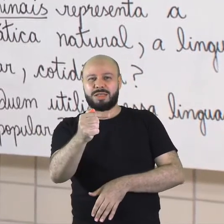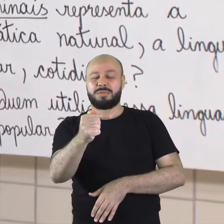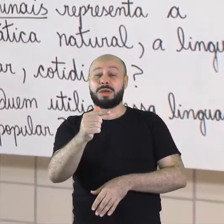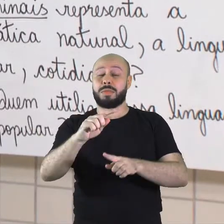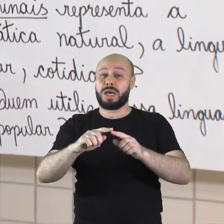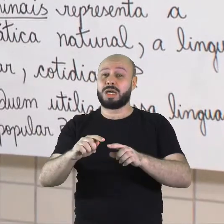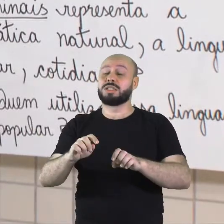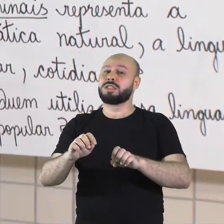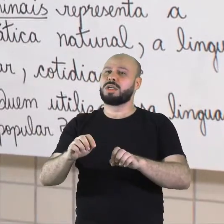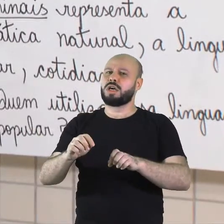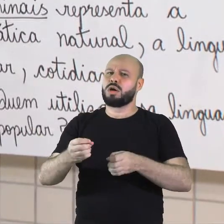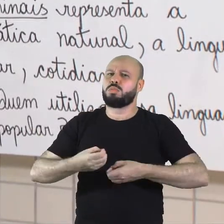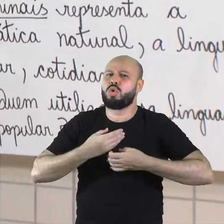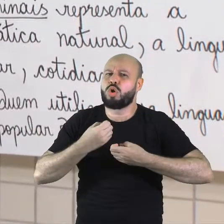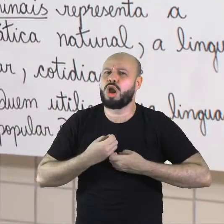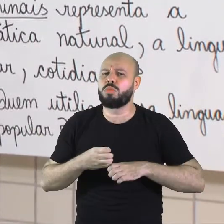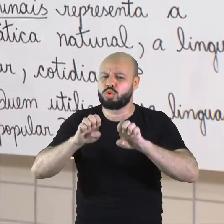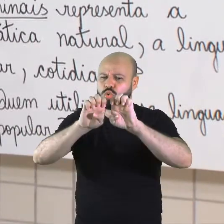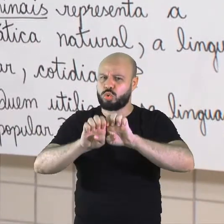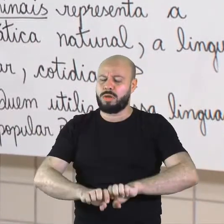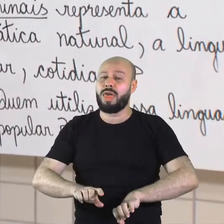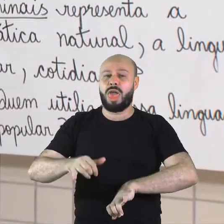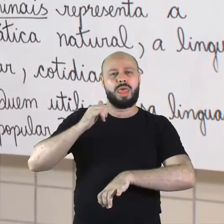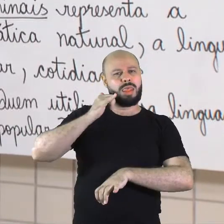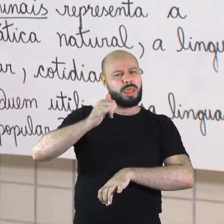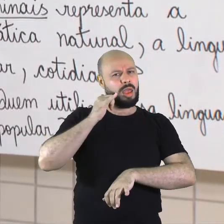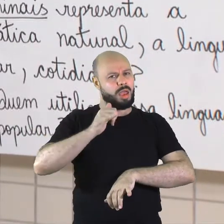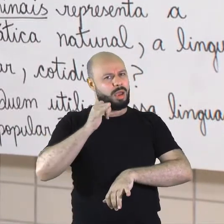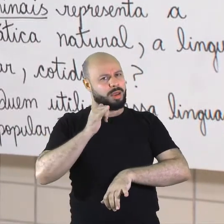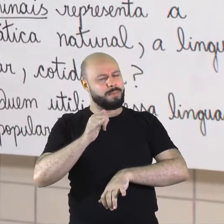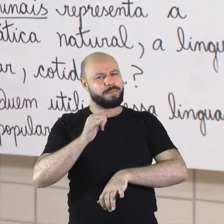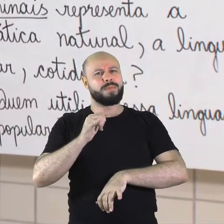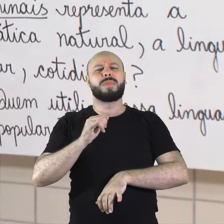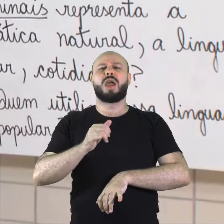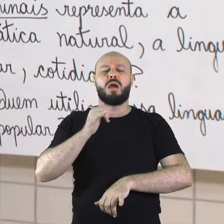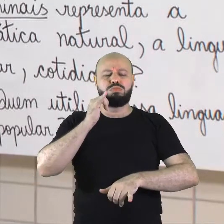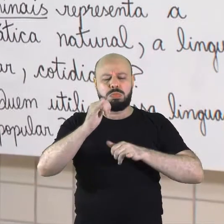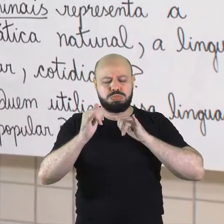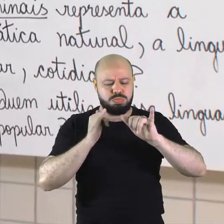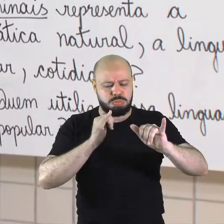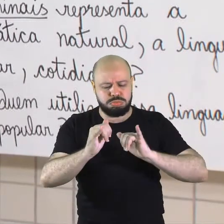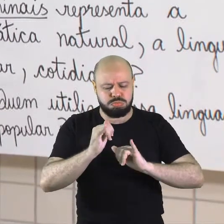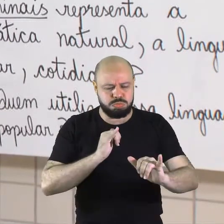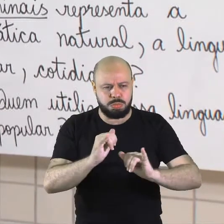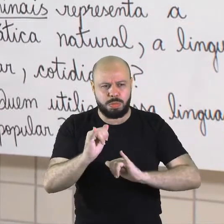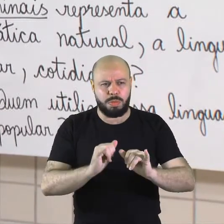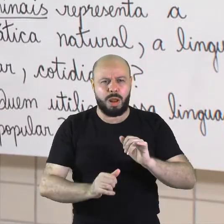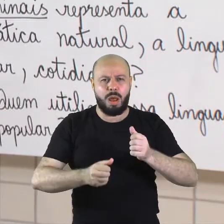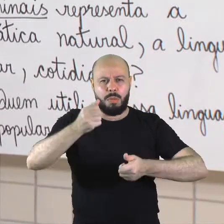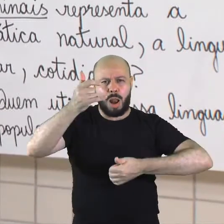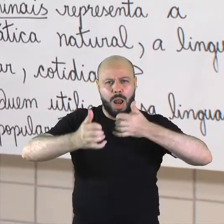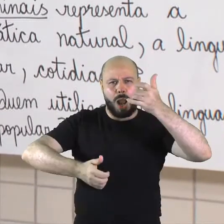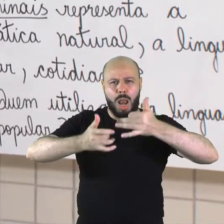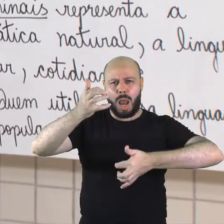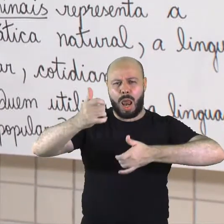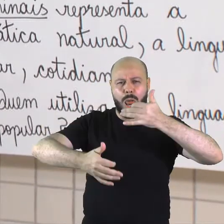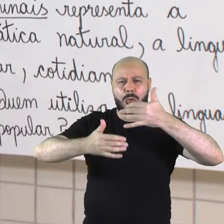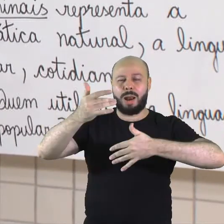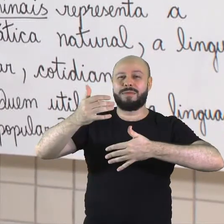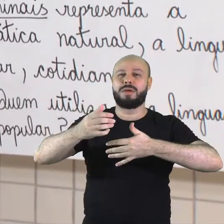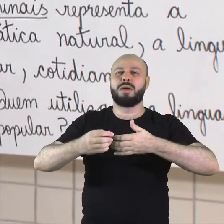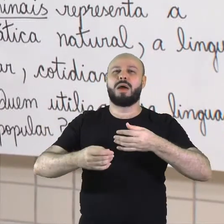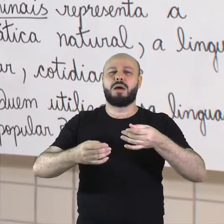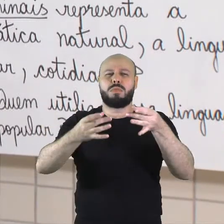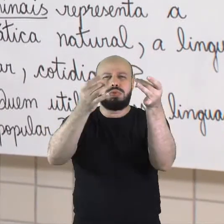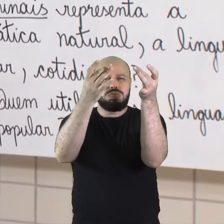lá e leu, ele é um poema narrativo. Ele vai contando, né, vamos dizer assim, ele vai